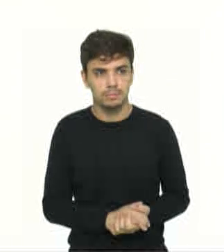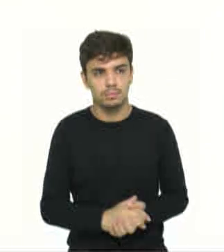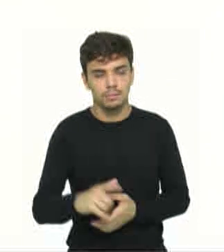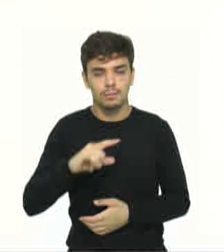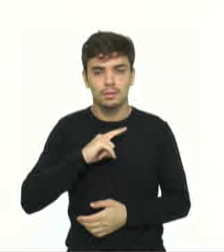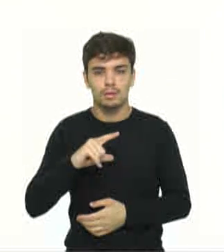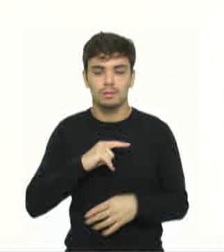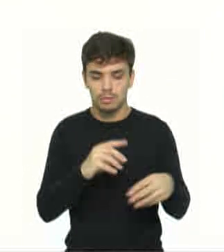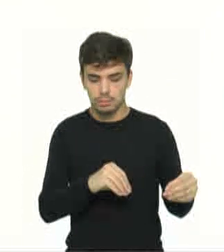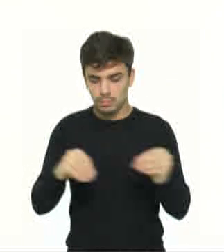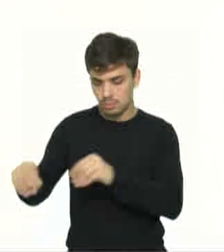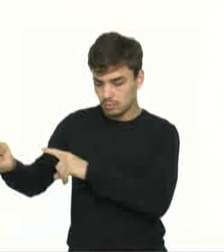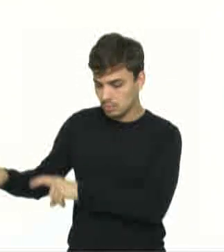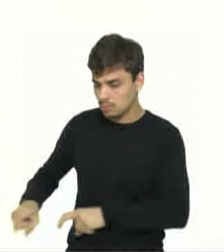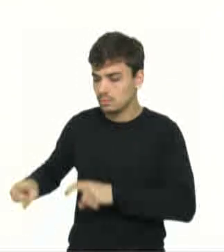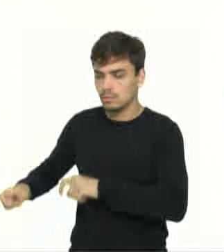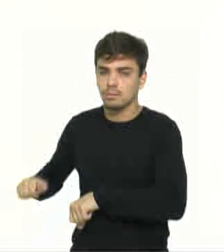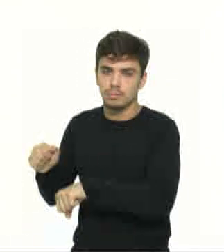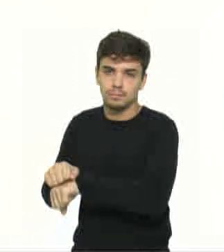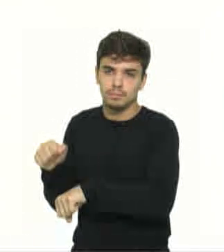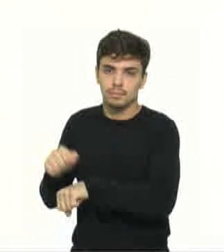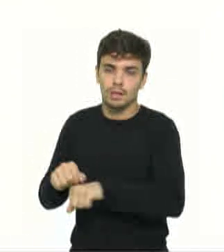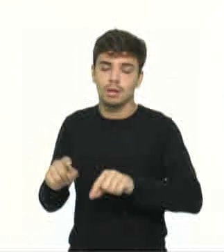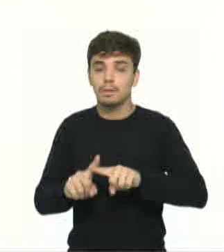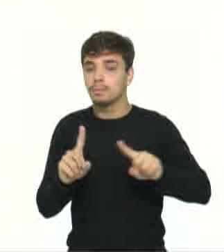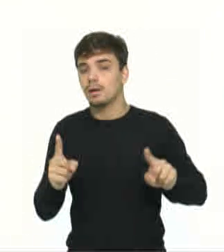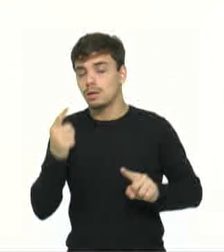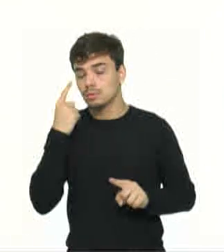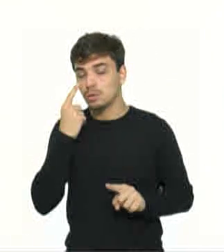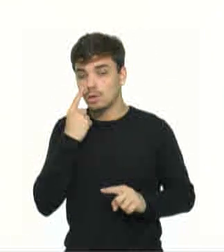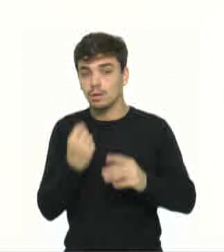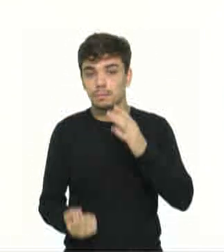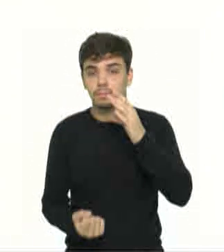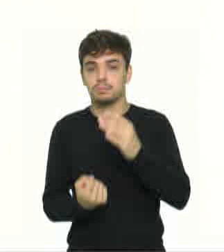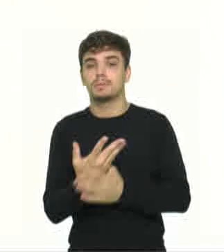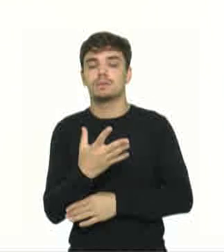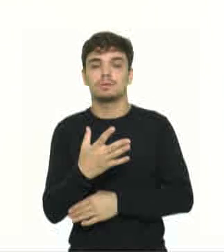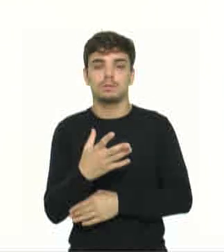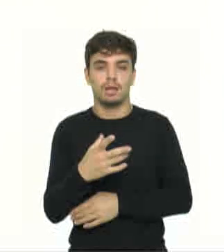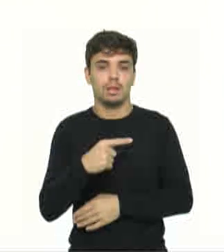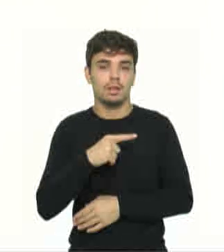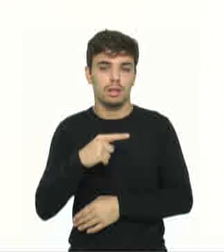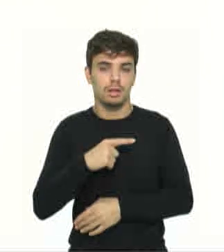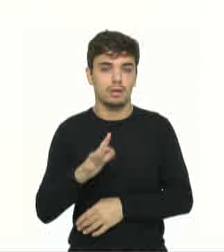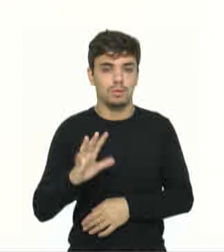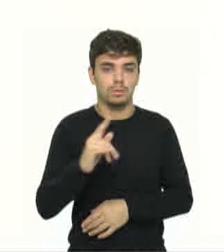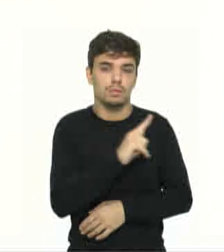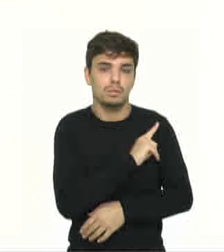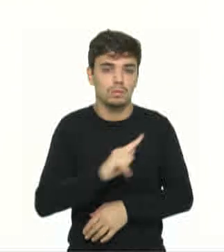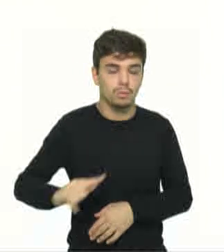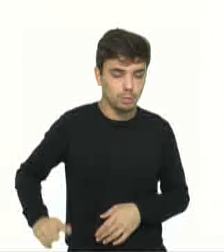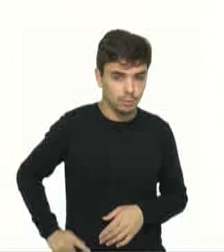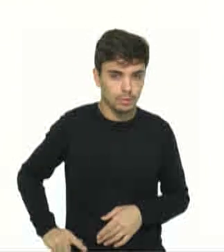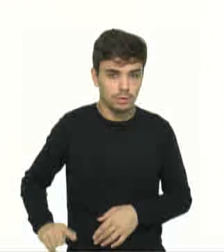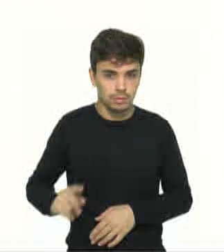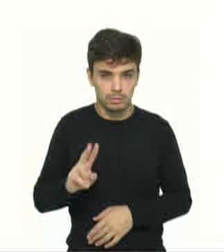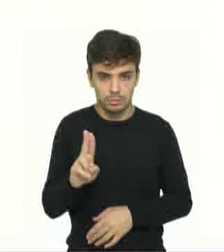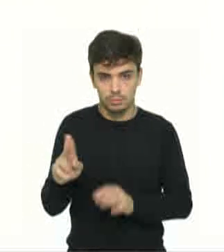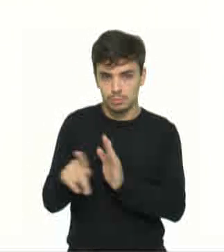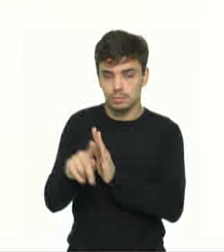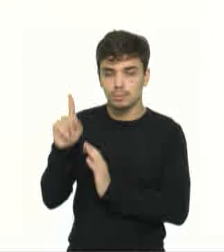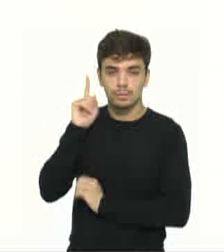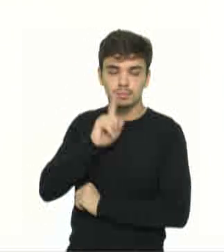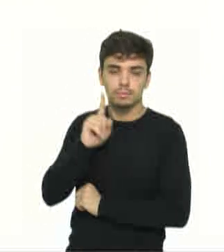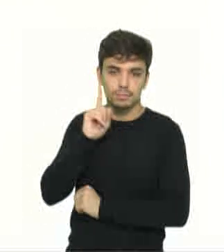transferi-las para camponeses miseráveis. Mas as coisas apareceram a uma nova luz quando o governo Eisenhower, dos